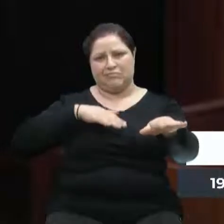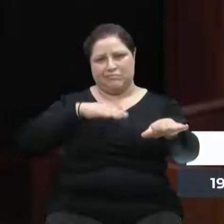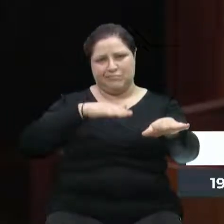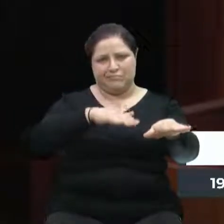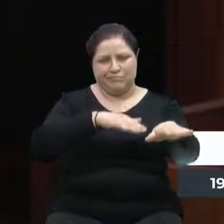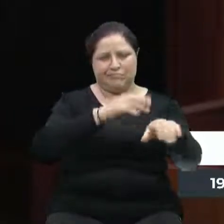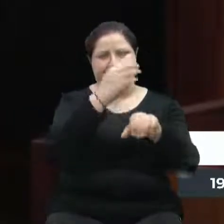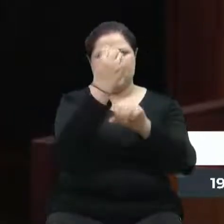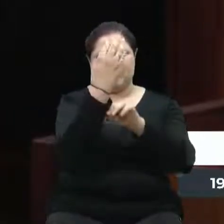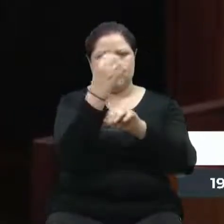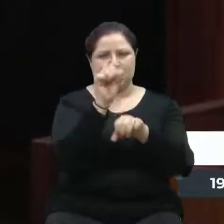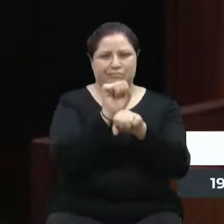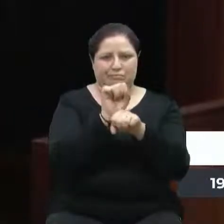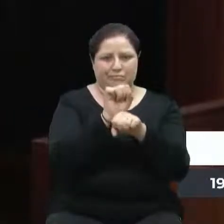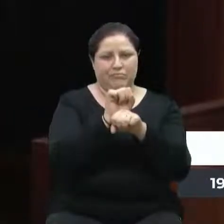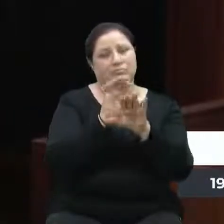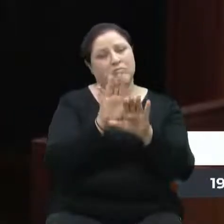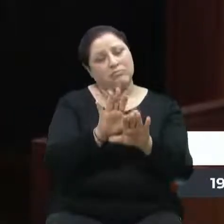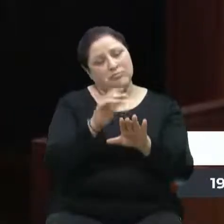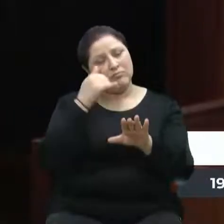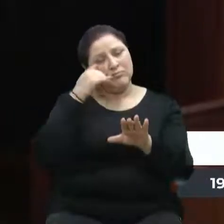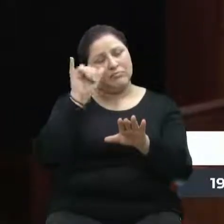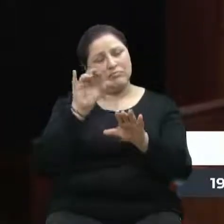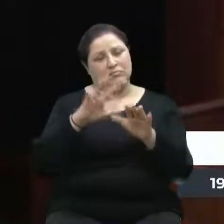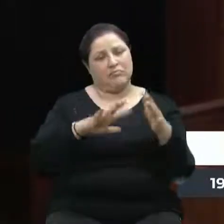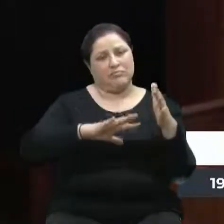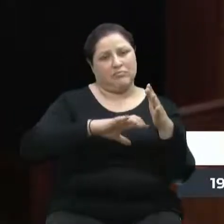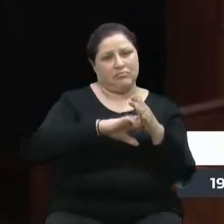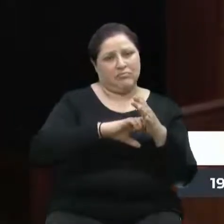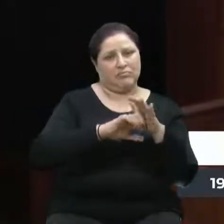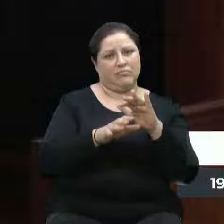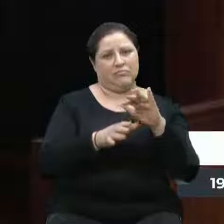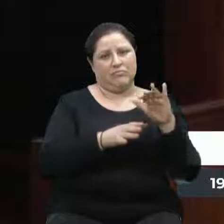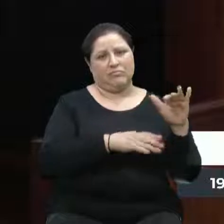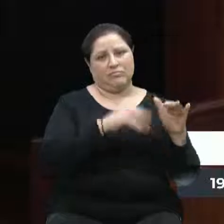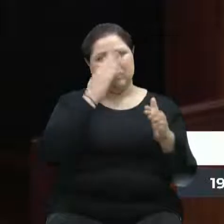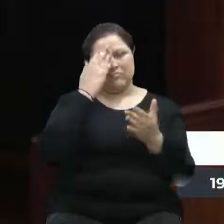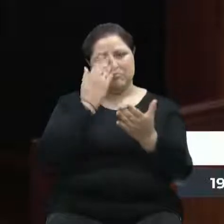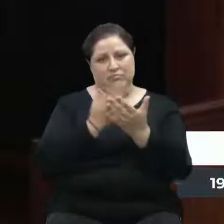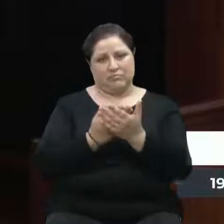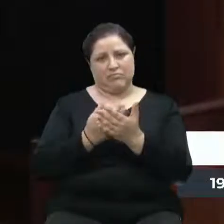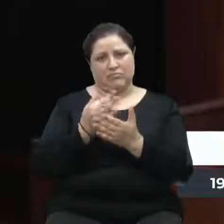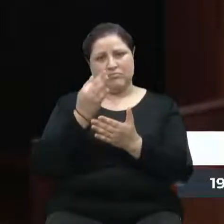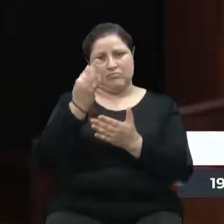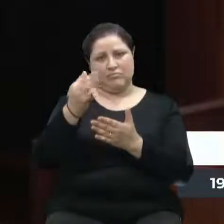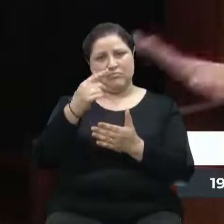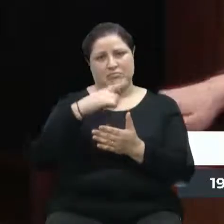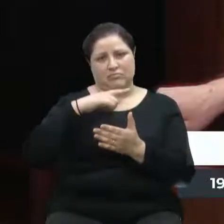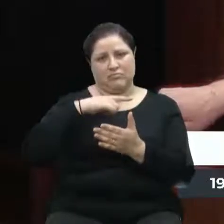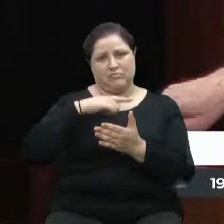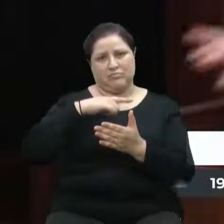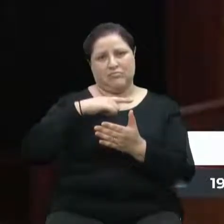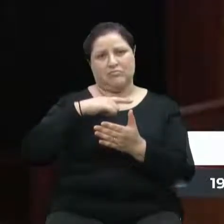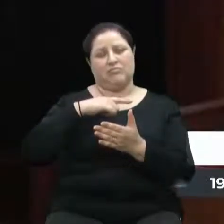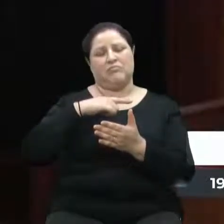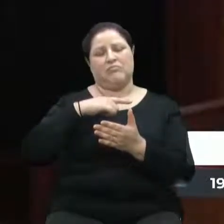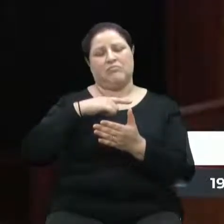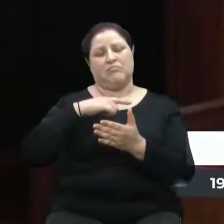obra, que deverá acontecer, a gente não tem assinatura do empréstimo, a gente tem só os 4 milhões,